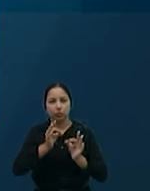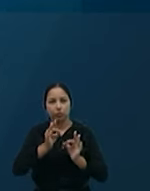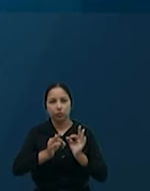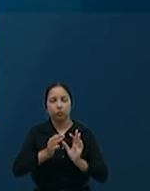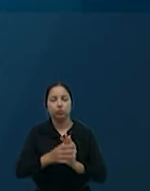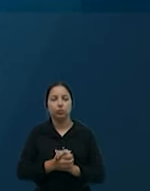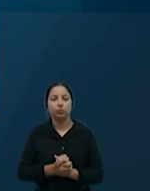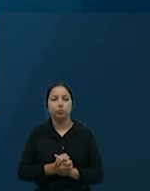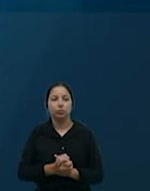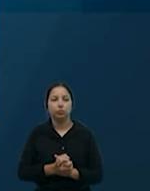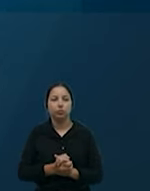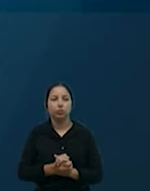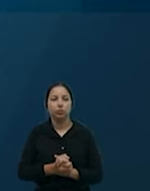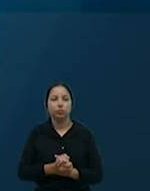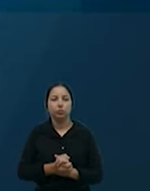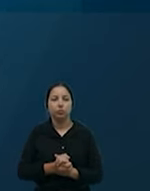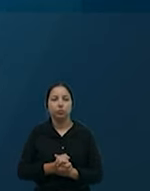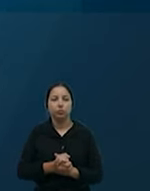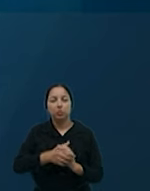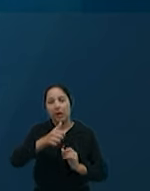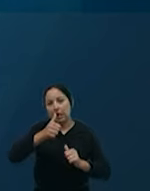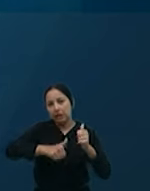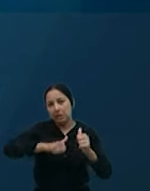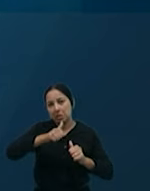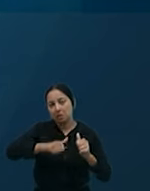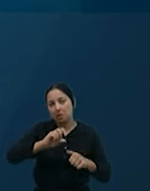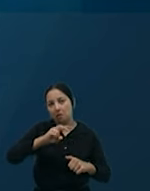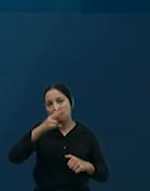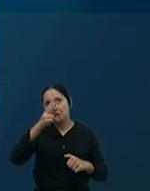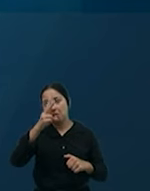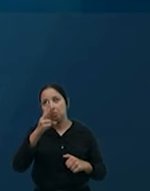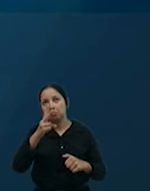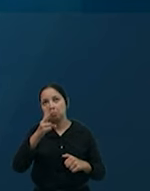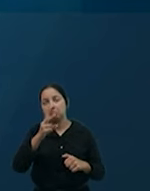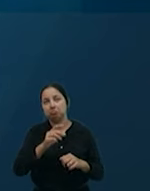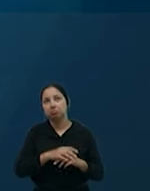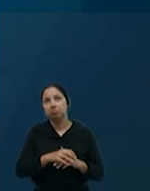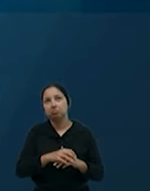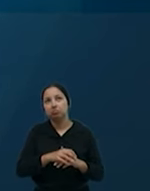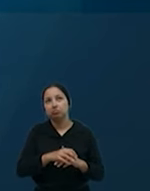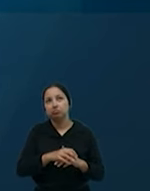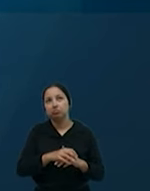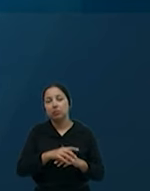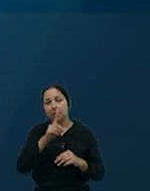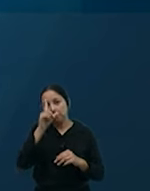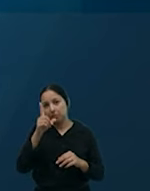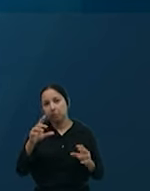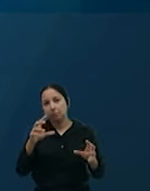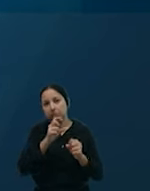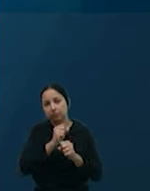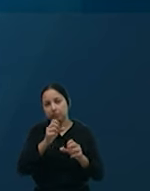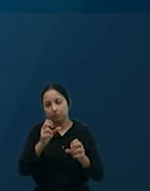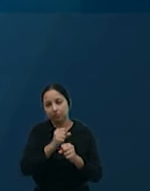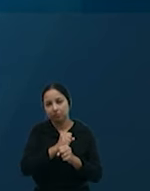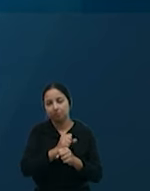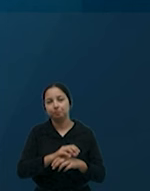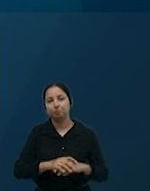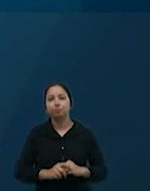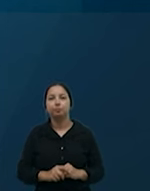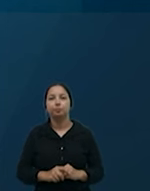e mandou contar a contar do evento danoso. Então, nesse caso. E nos outros casos, então,